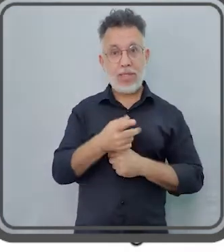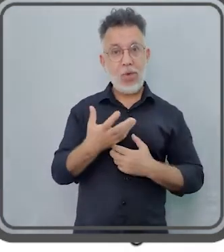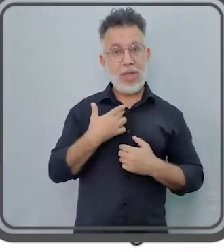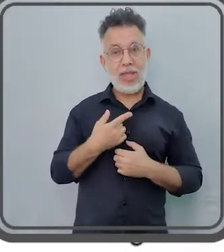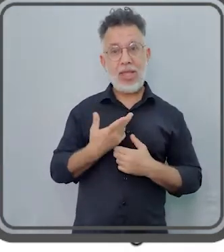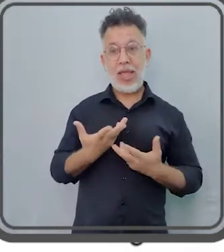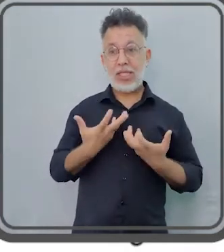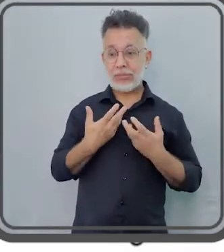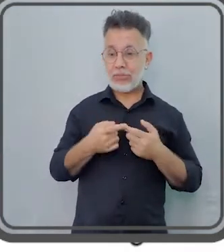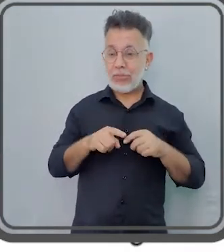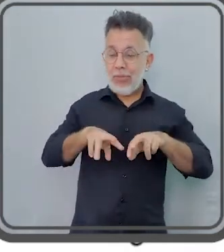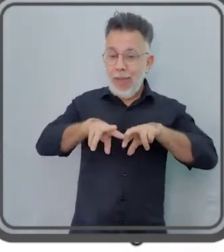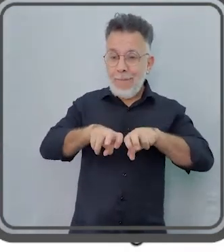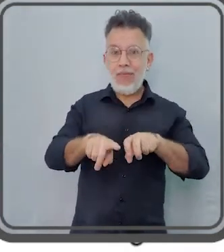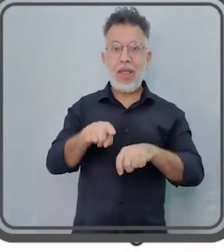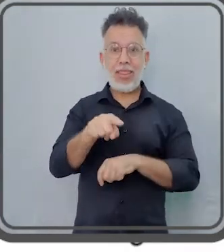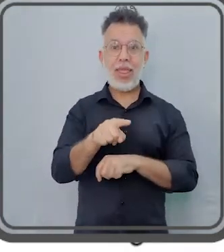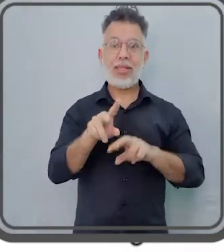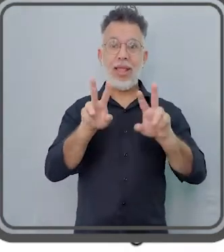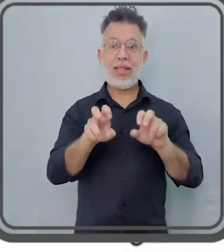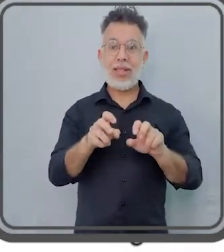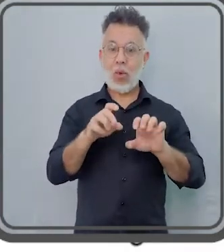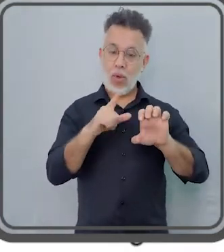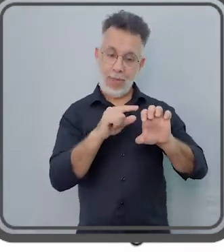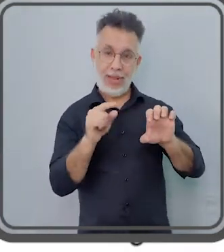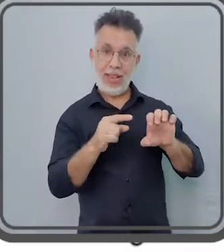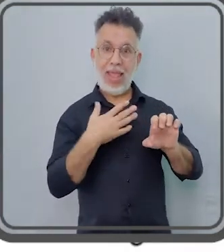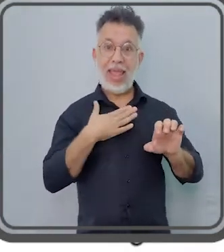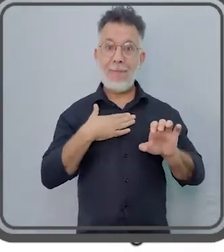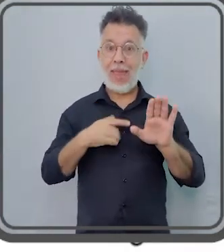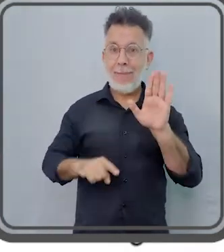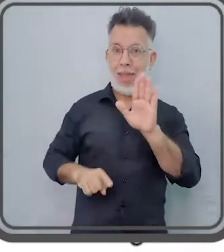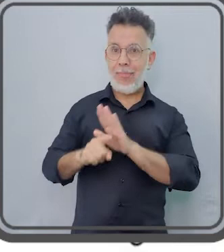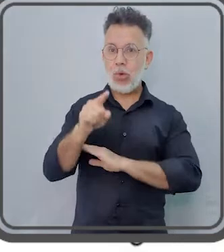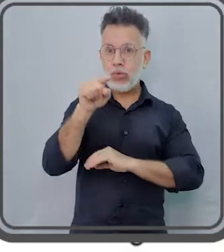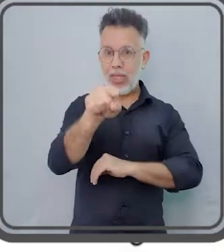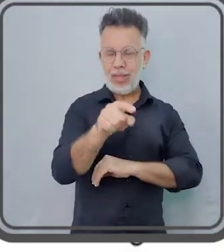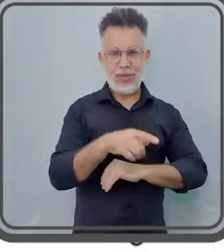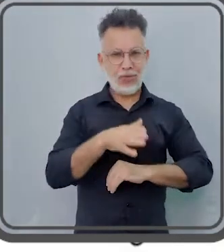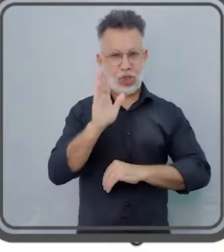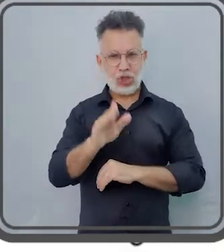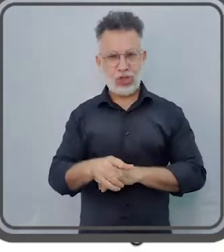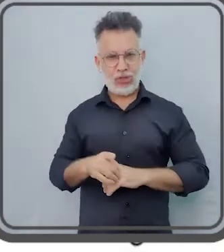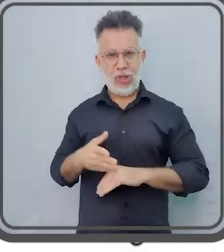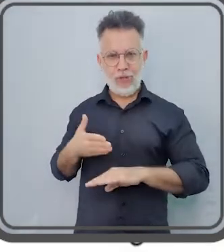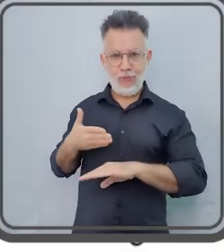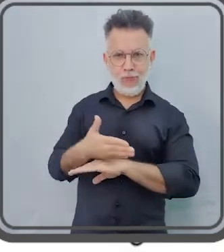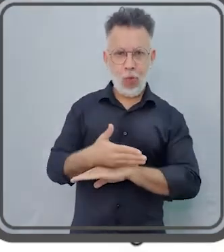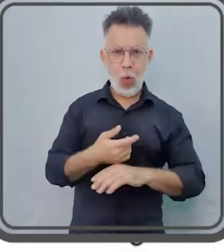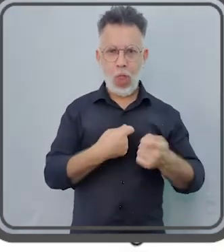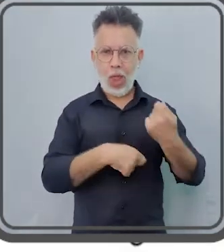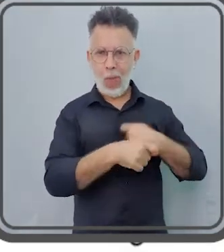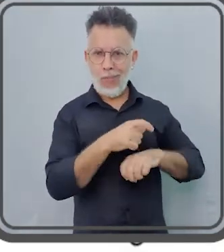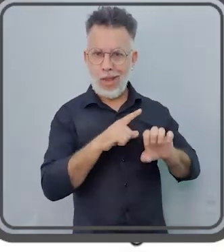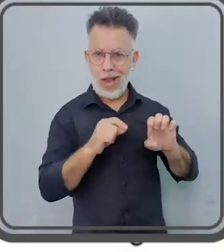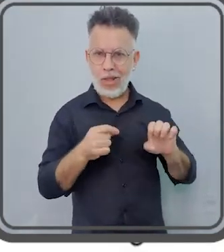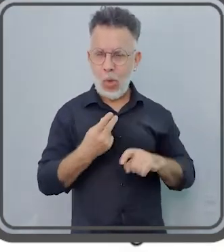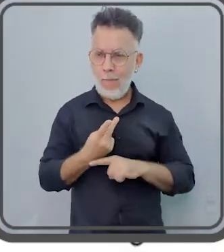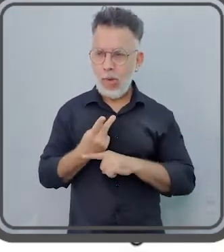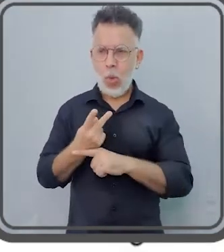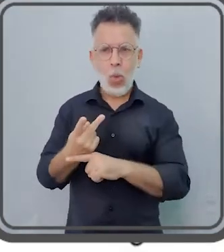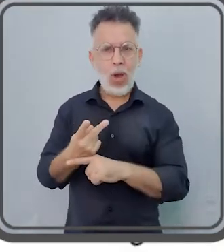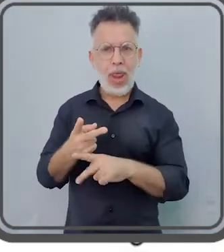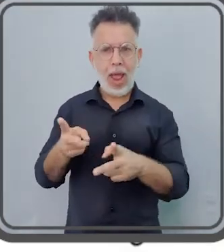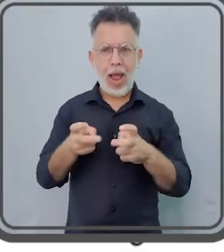questão empreendedora. E a minha pergunta já é essa, assim, de vocês foram ao mercado buscar recursos, e se vocês chegaram... Não,